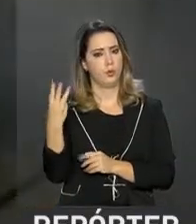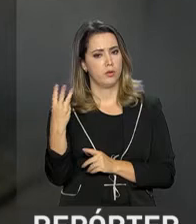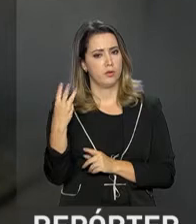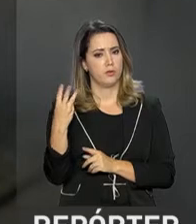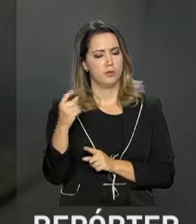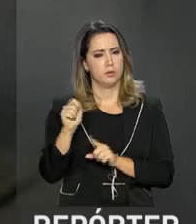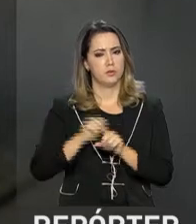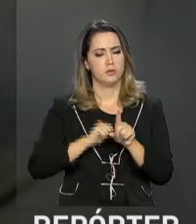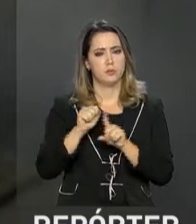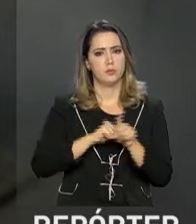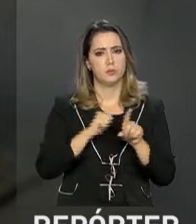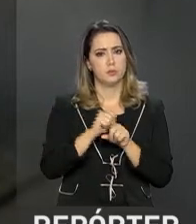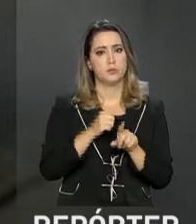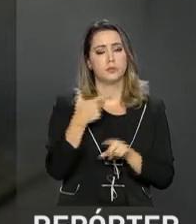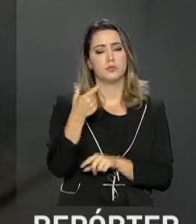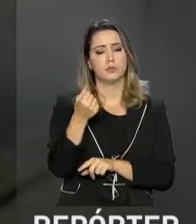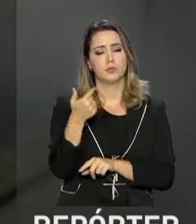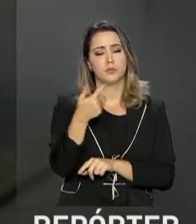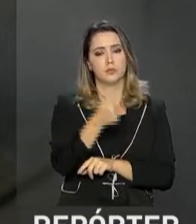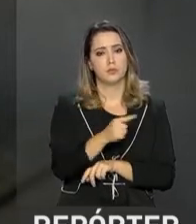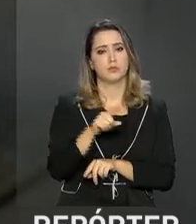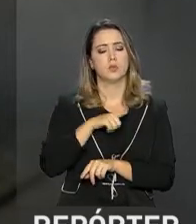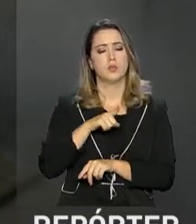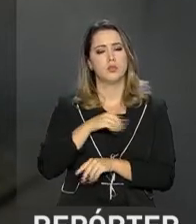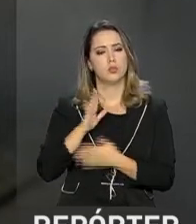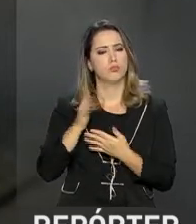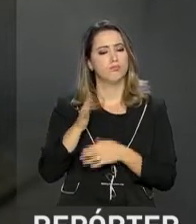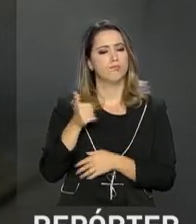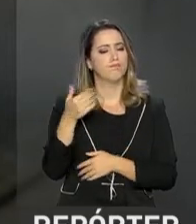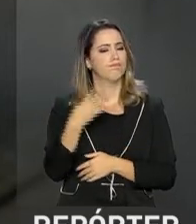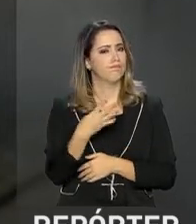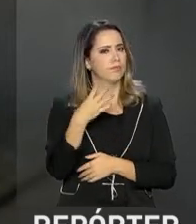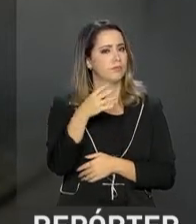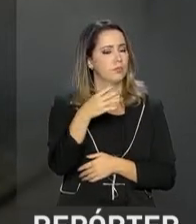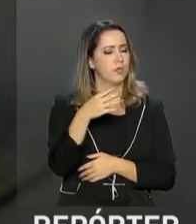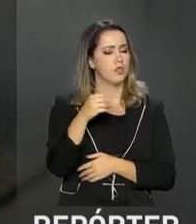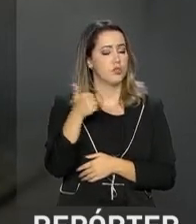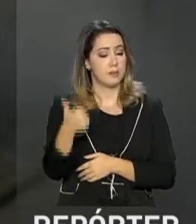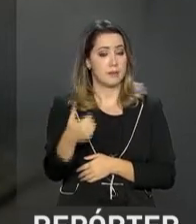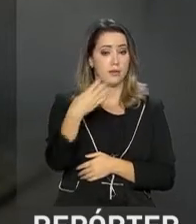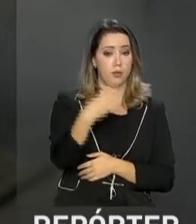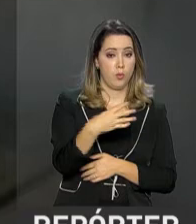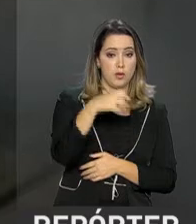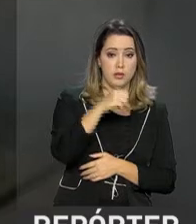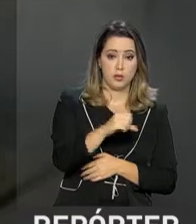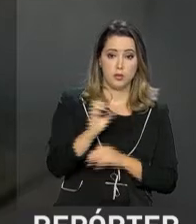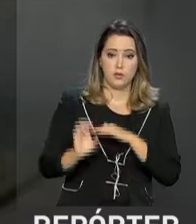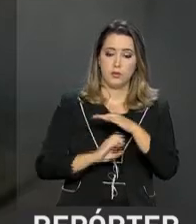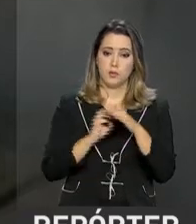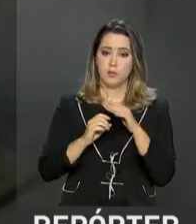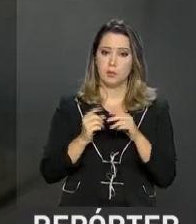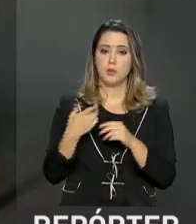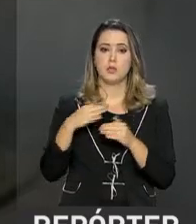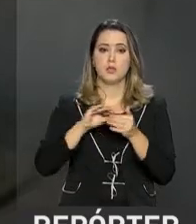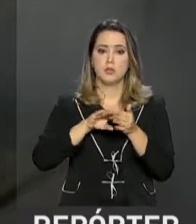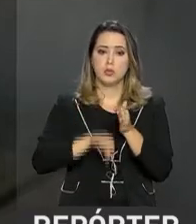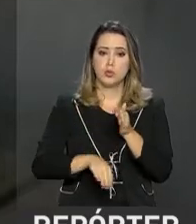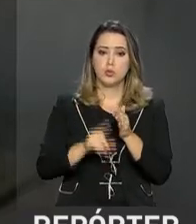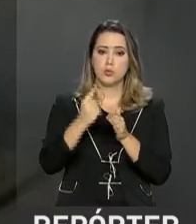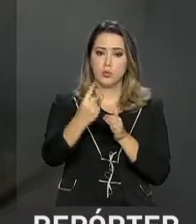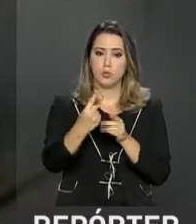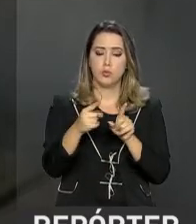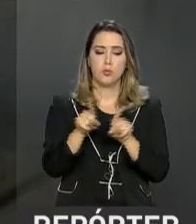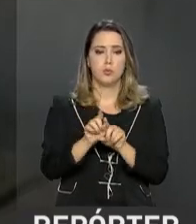2017 o governo federal tinha 149 empresas uma a menos que no segundo trimestre com a liquidação